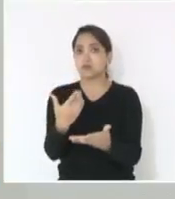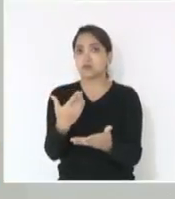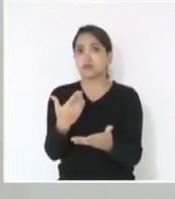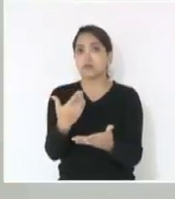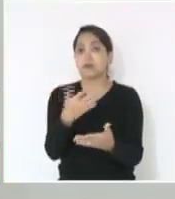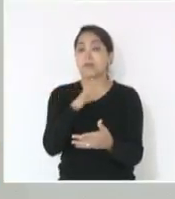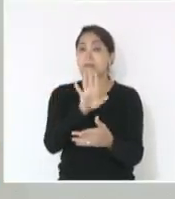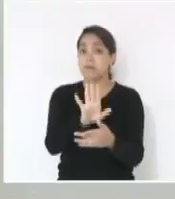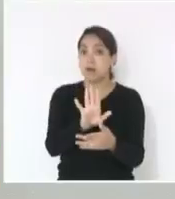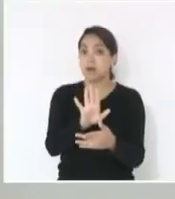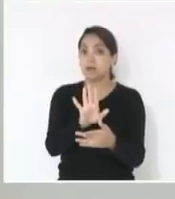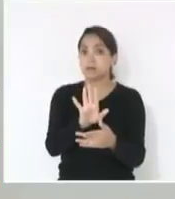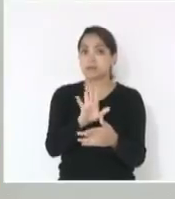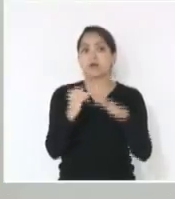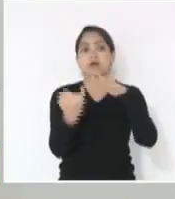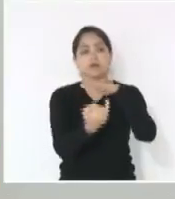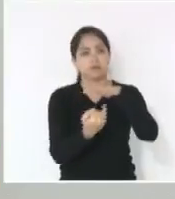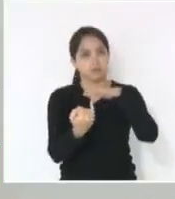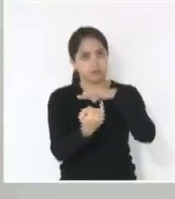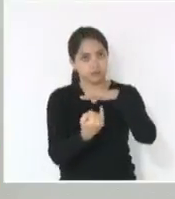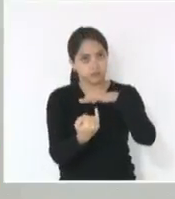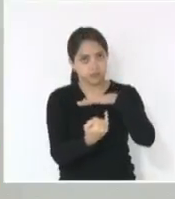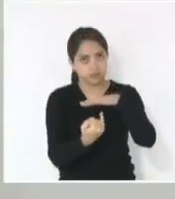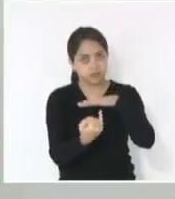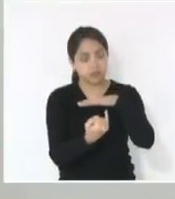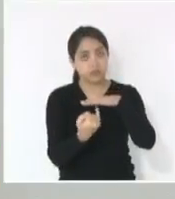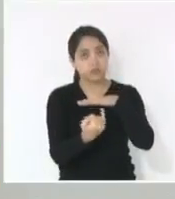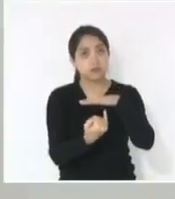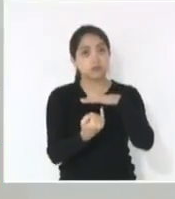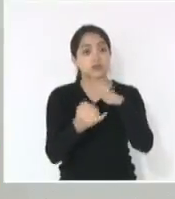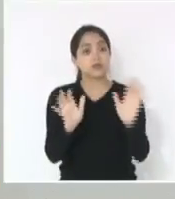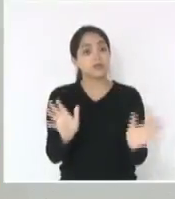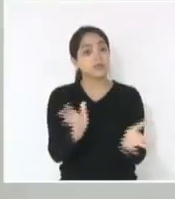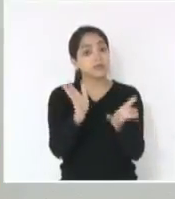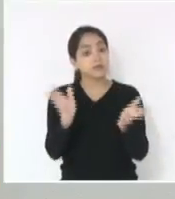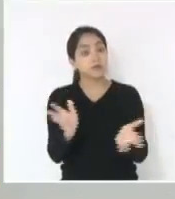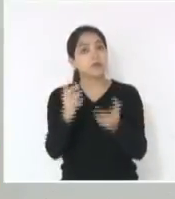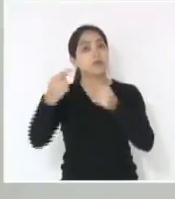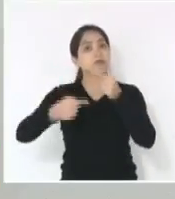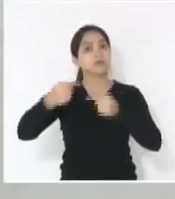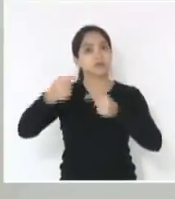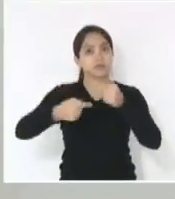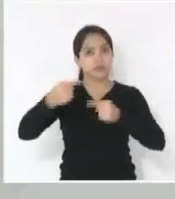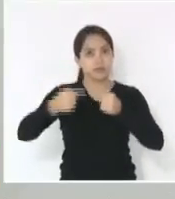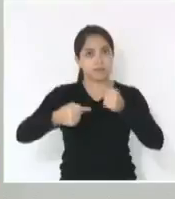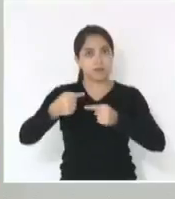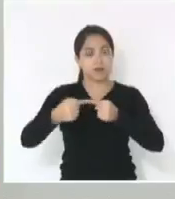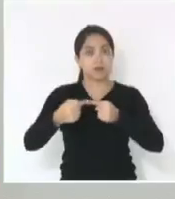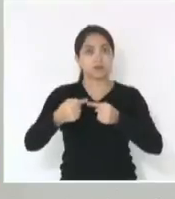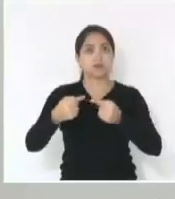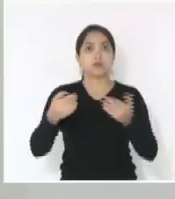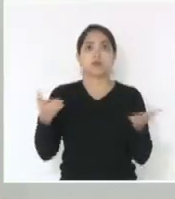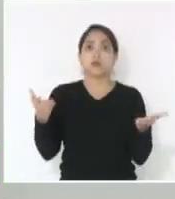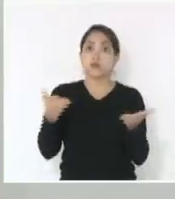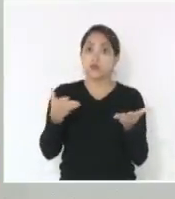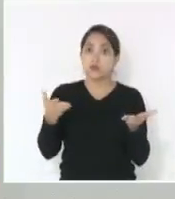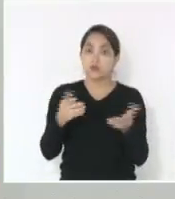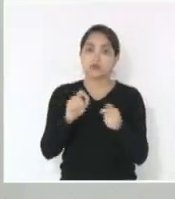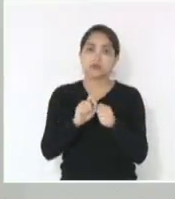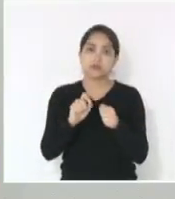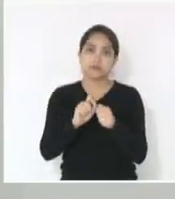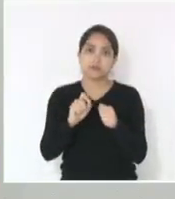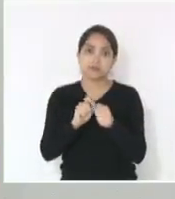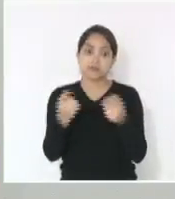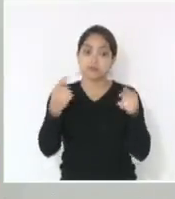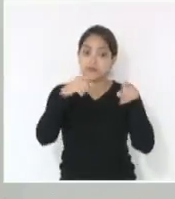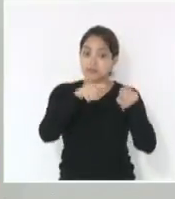mas também a indústria que promove esse debate, que conosco estamos fazendo essa parceria,